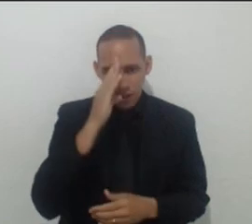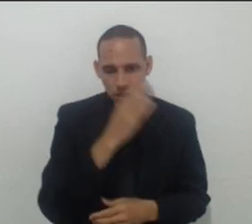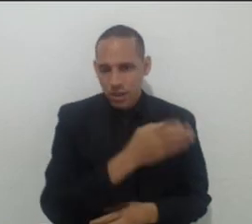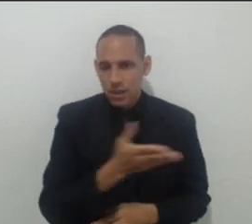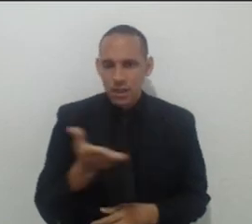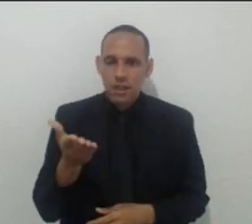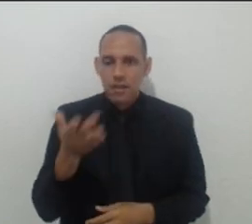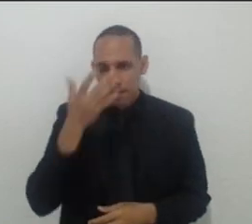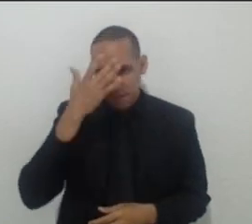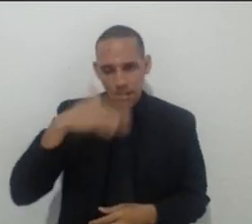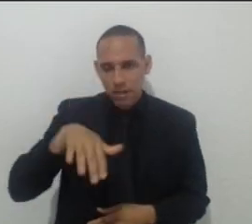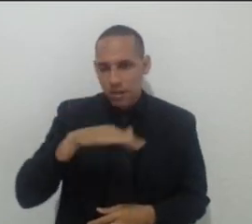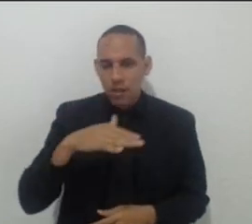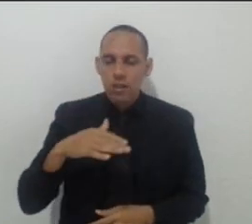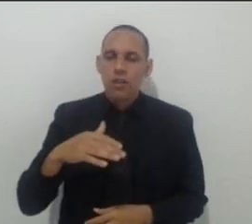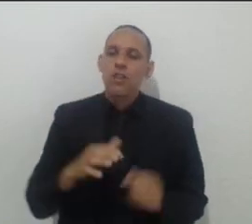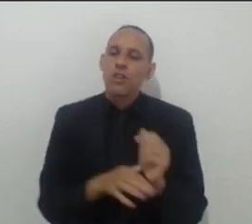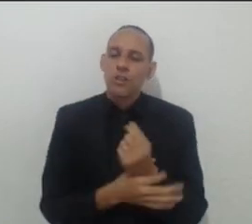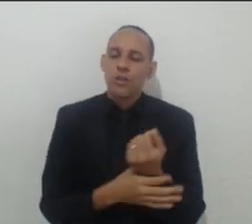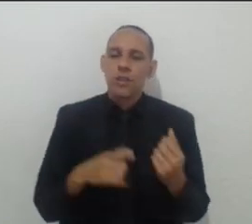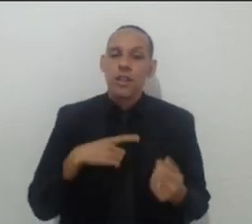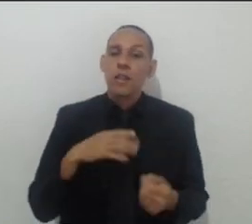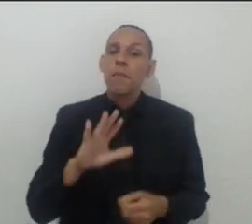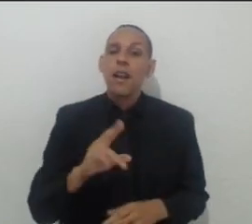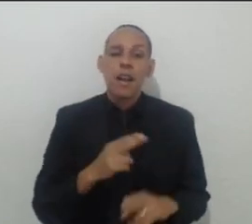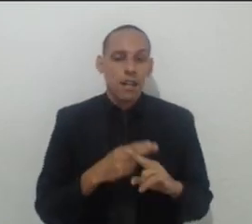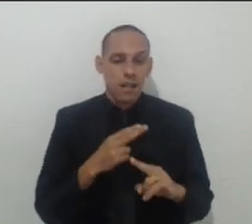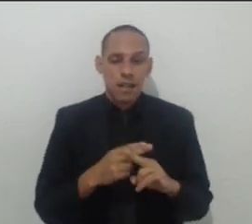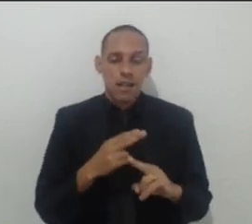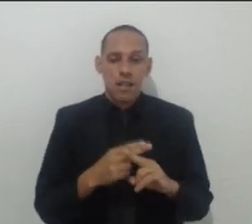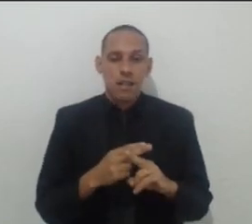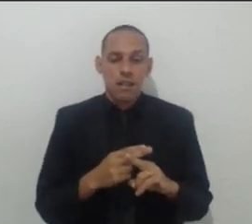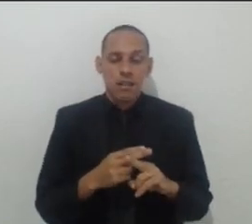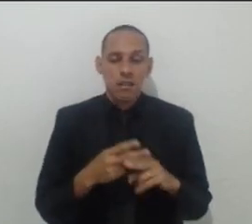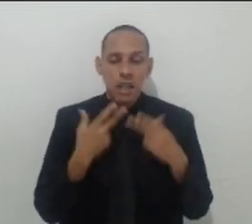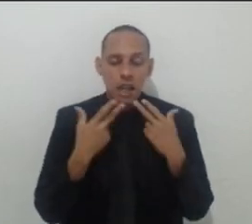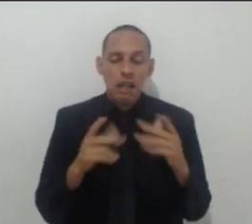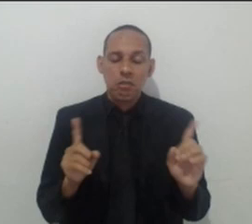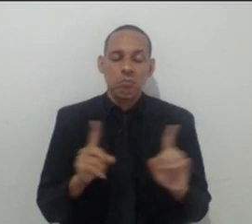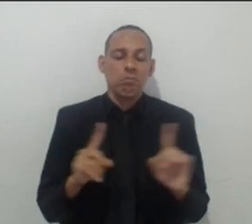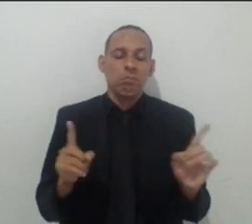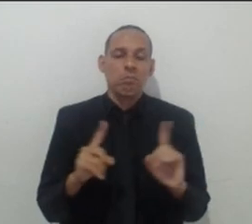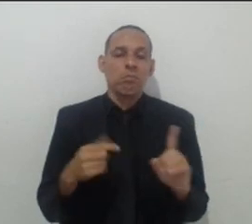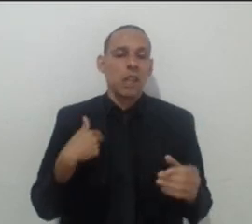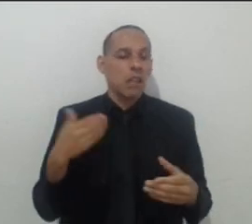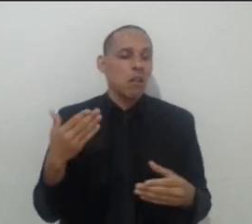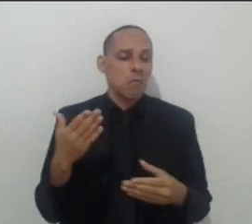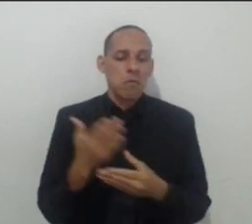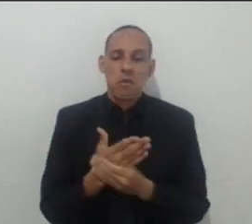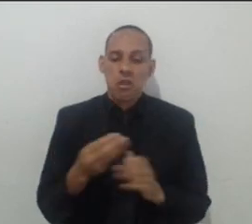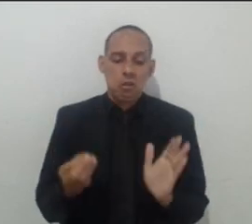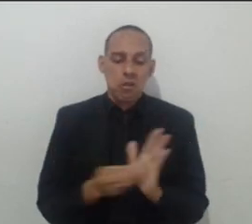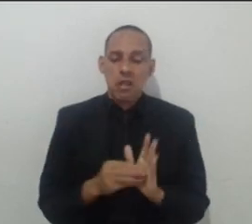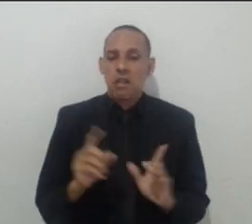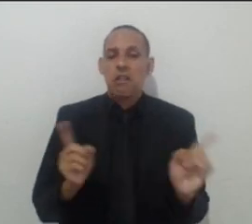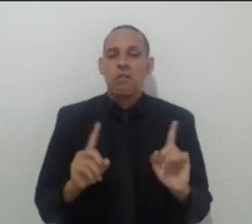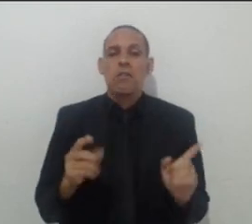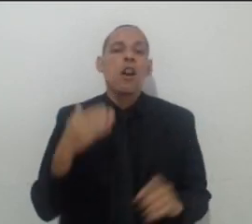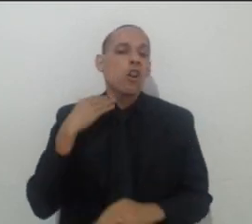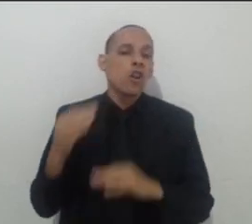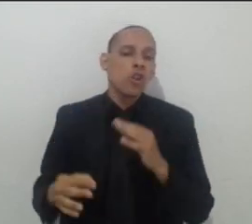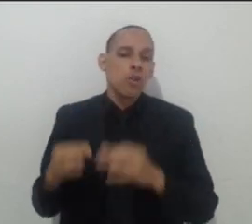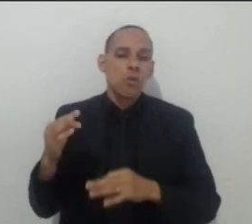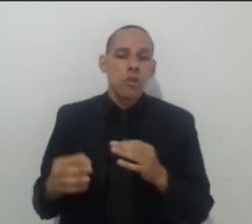segurados. A Caixa não se manifestou dizendo que não era parte no processo, que a juíza ela não